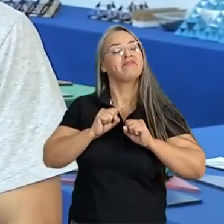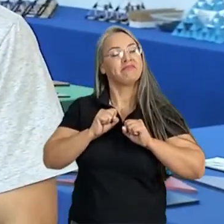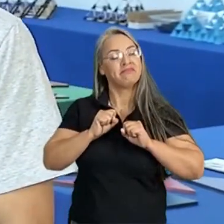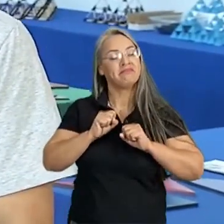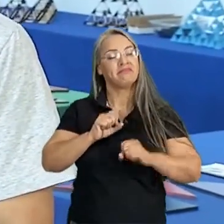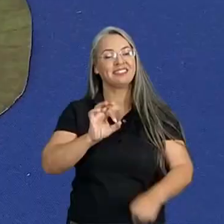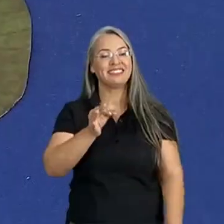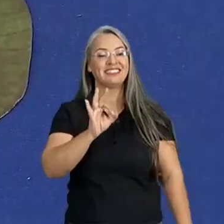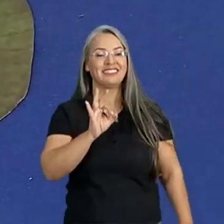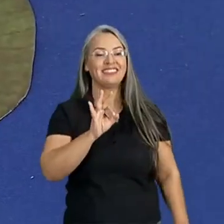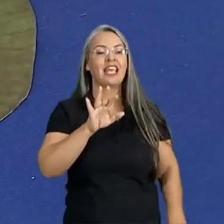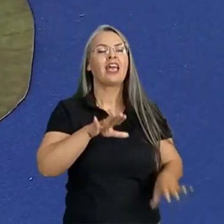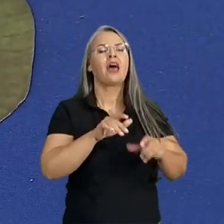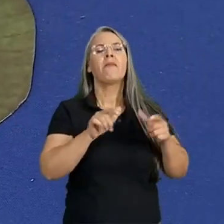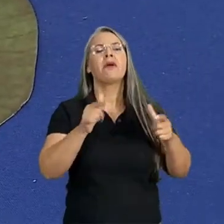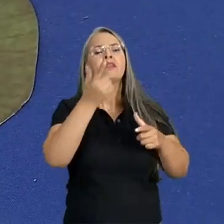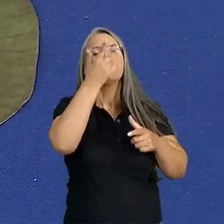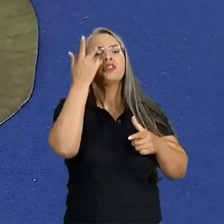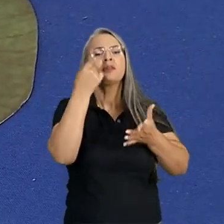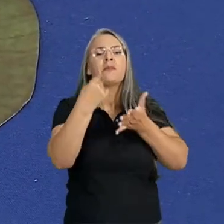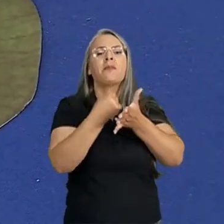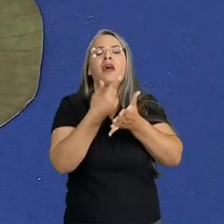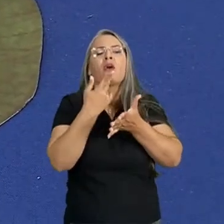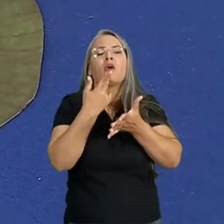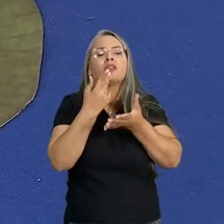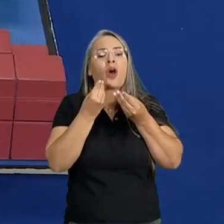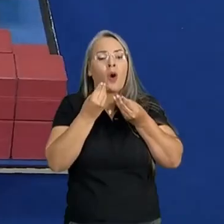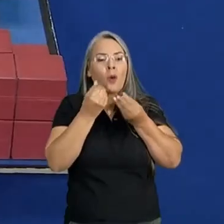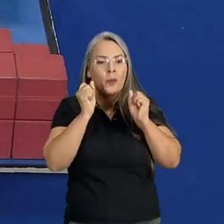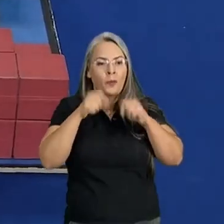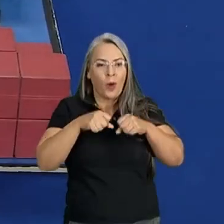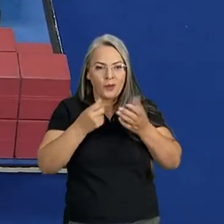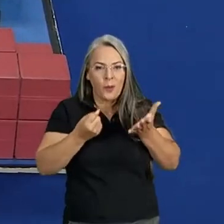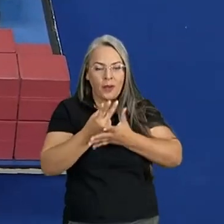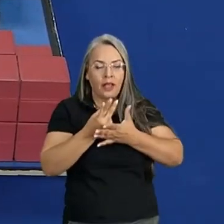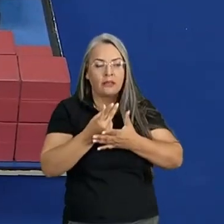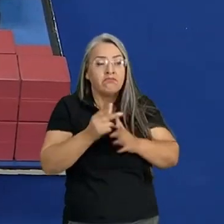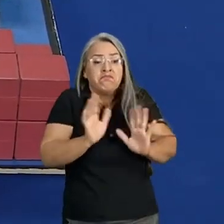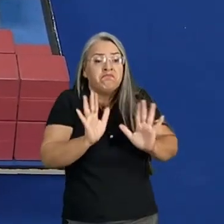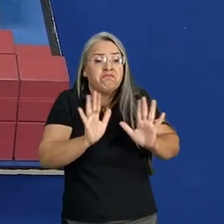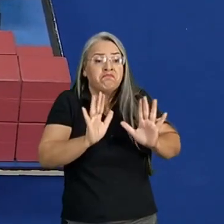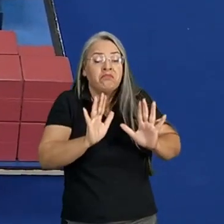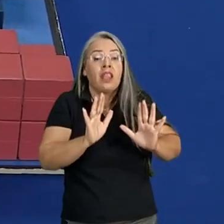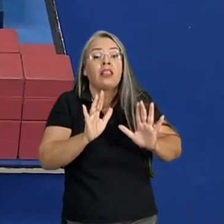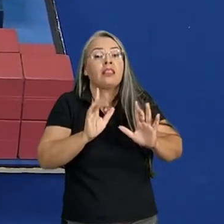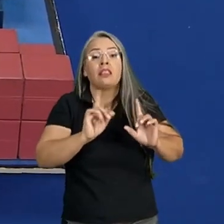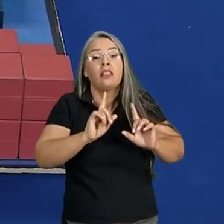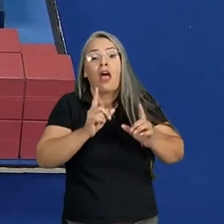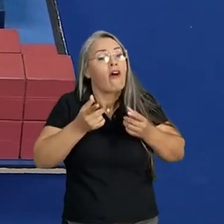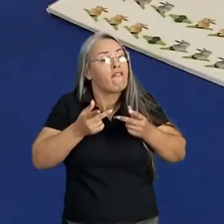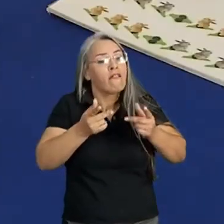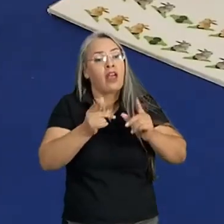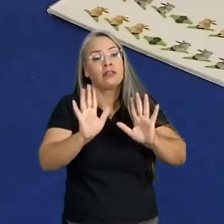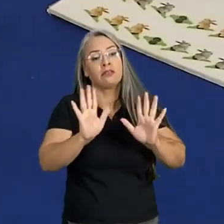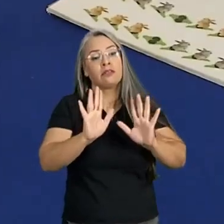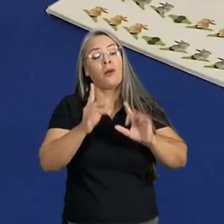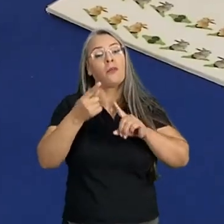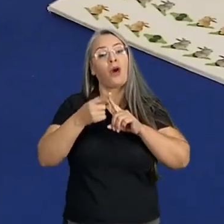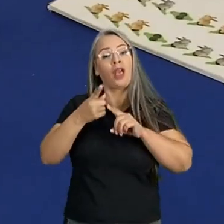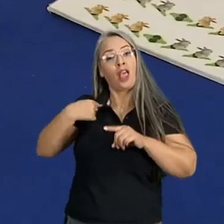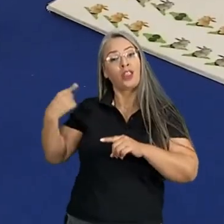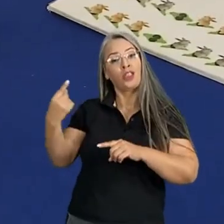professores vir aqui e perguntar onde eu compro esse material eu não não não você pode comprar porque a gente tem poder mandar os modelos